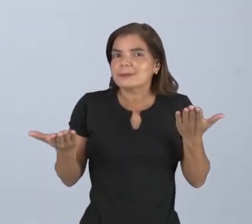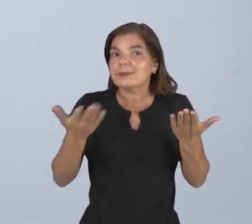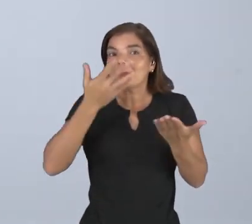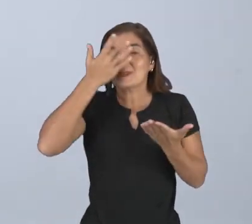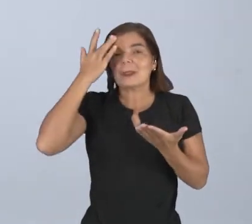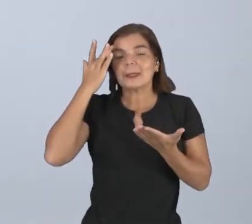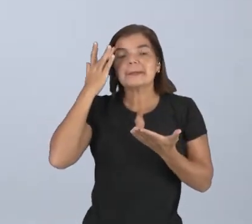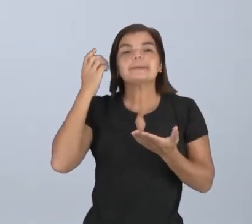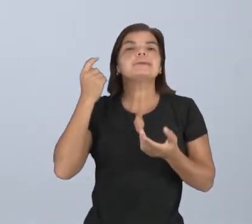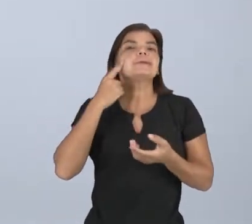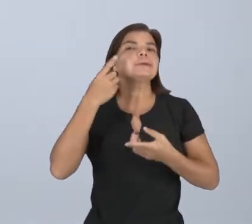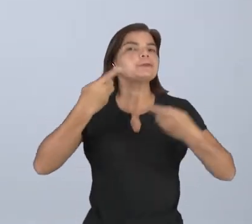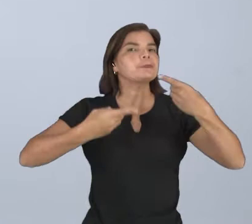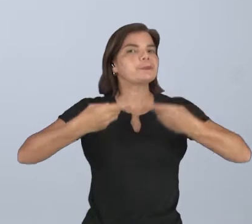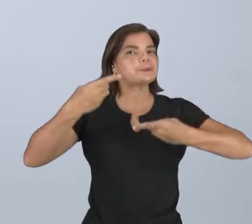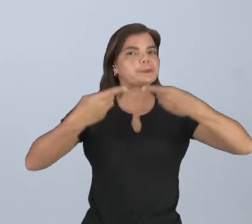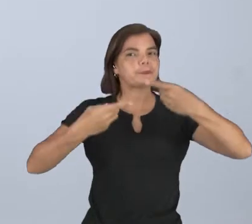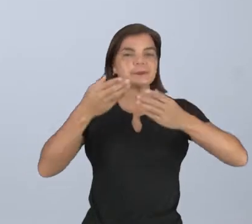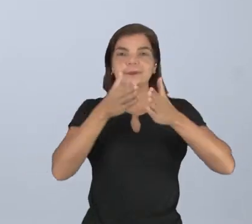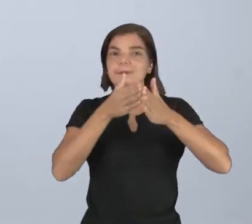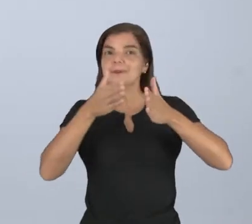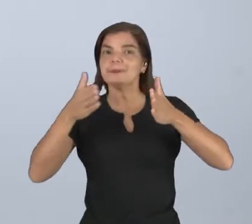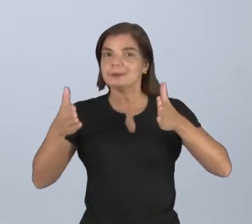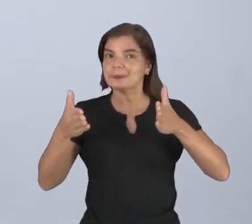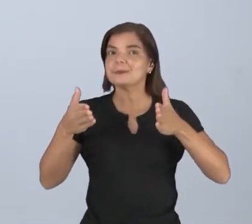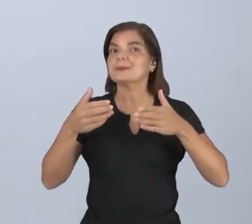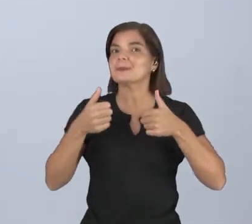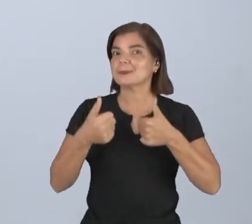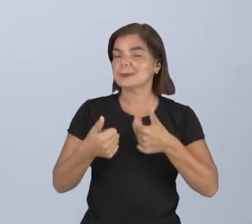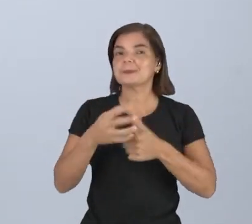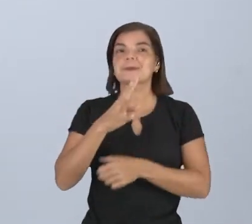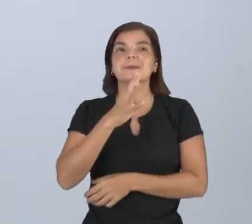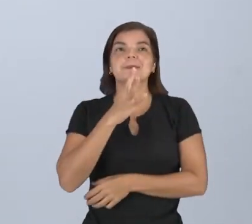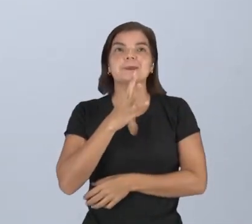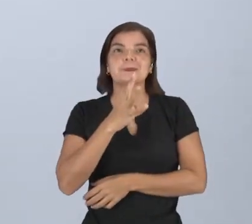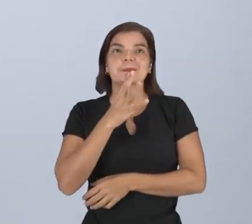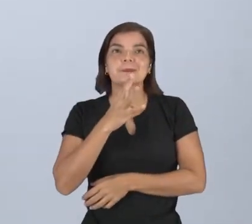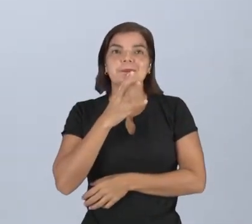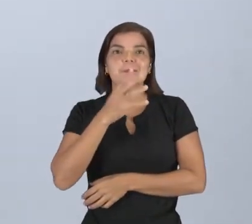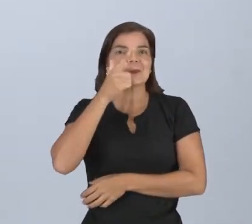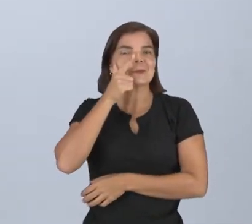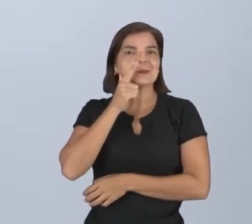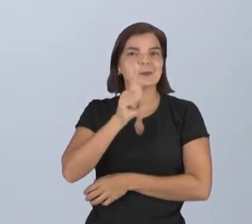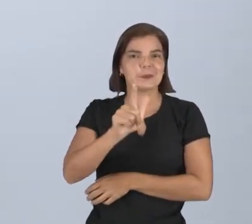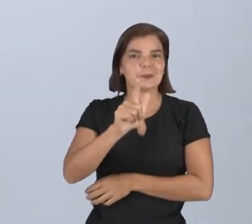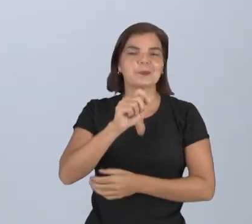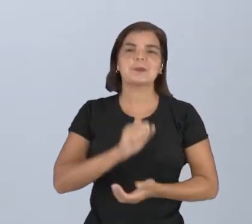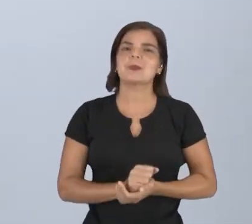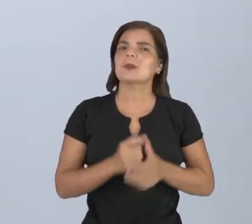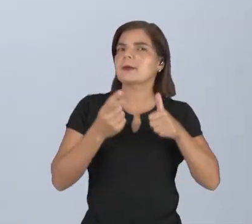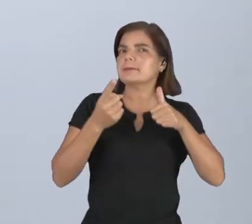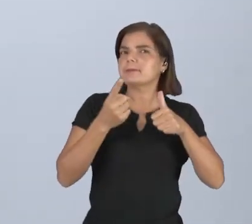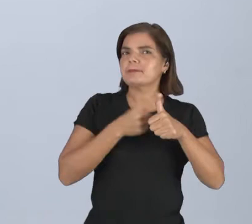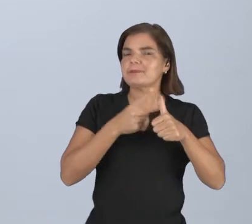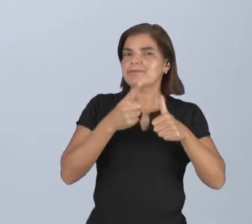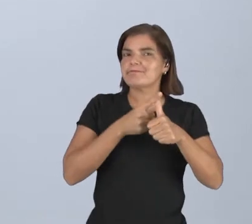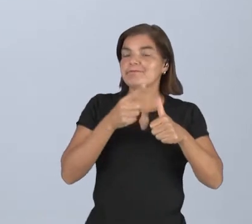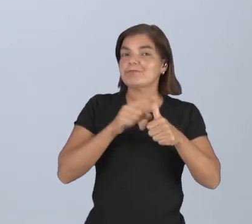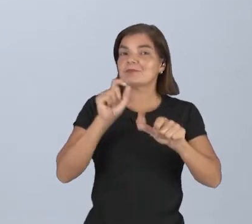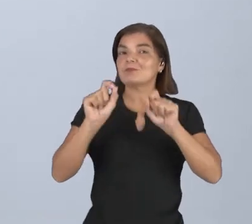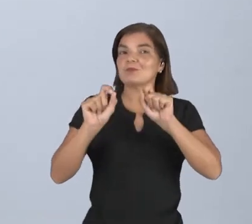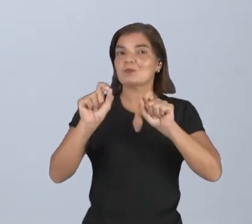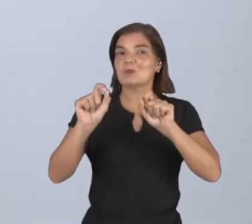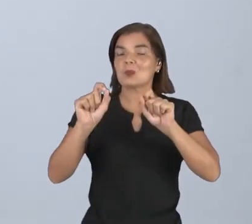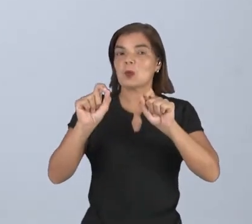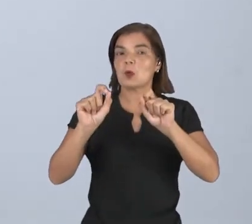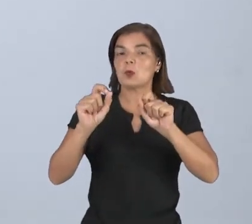né? Então nós vamos discutir hoje esse período, tá, pessoal? Que é conhecido aí como conquista, né? Primeiramente, aí nós